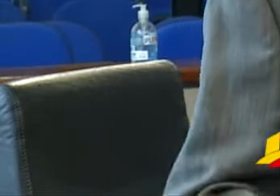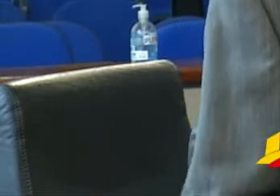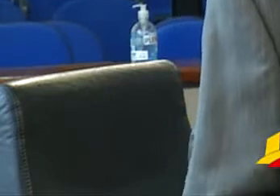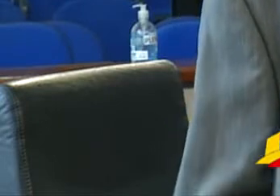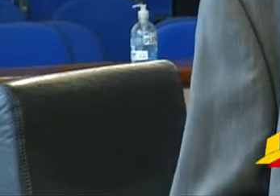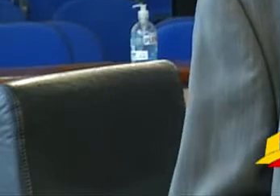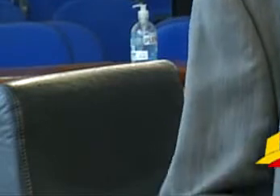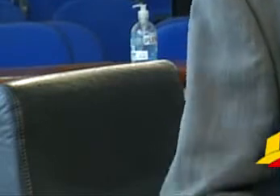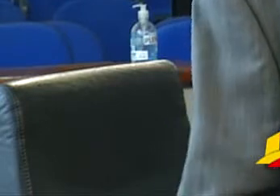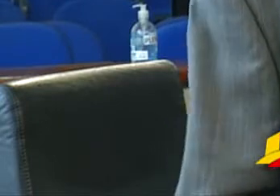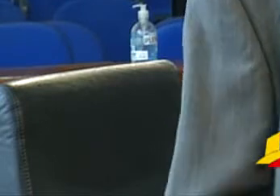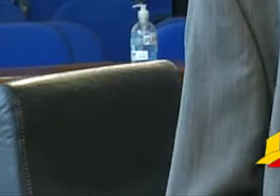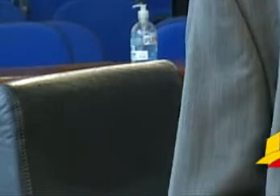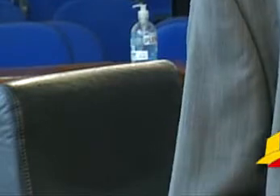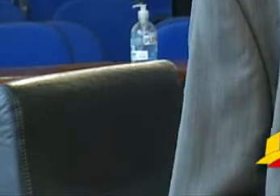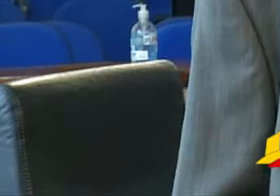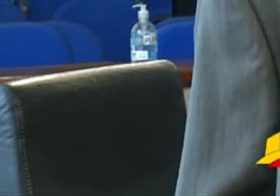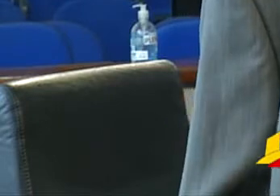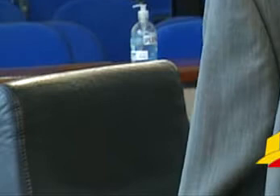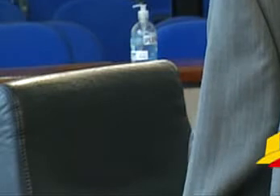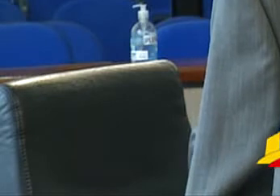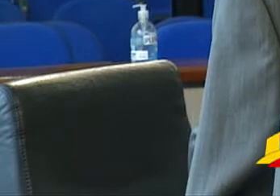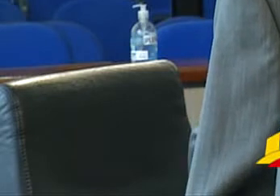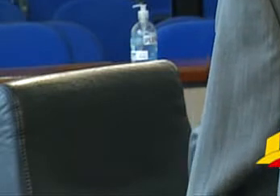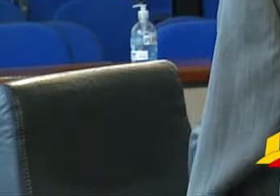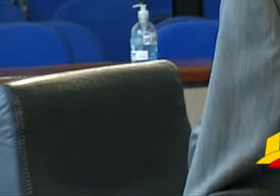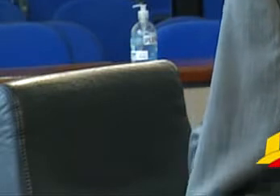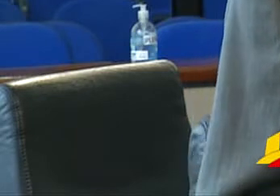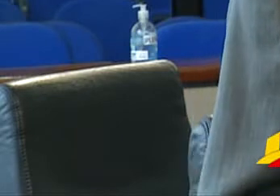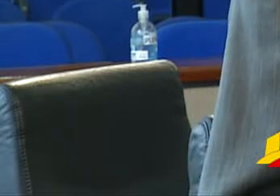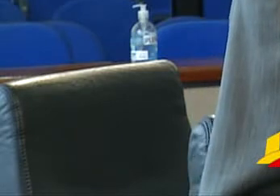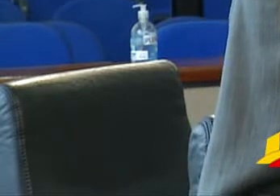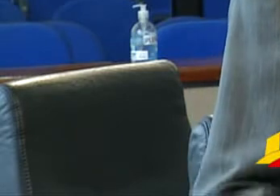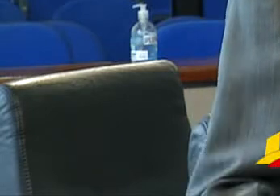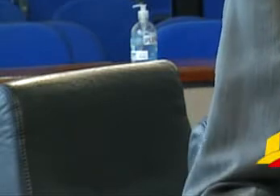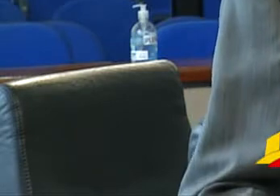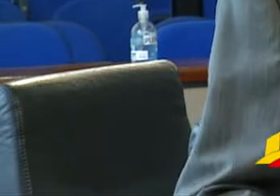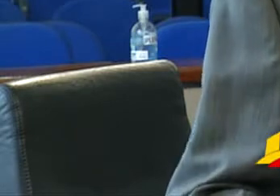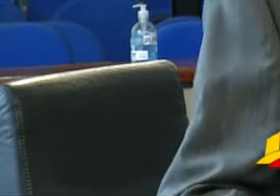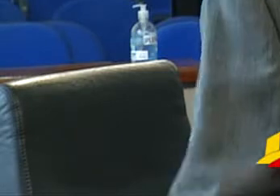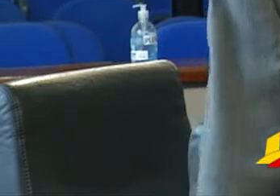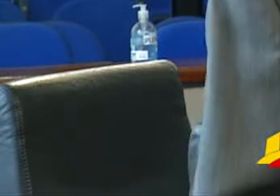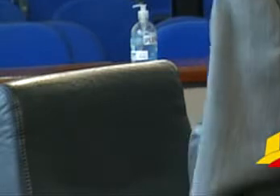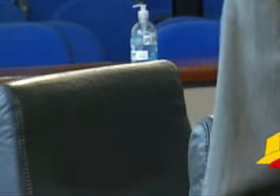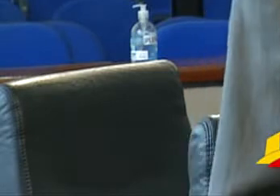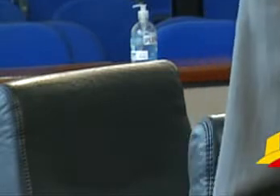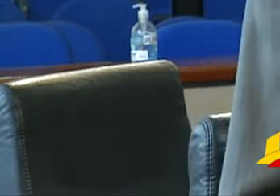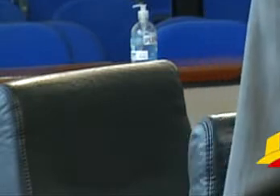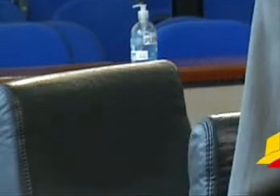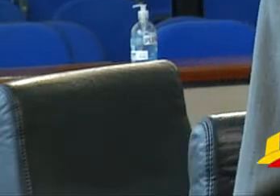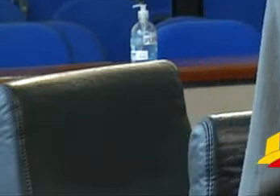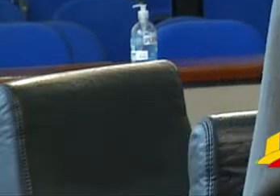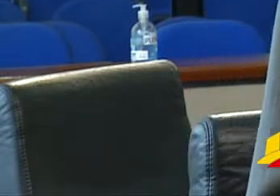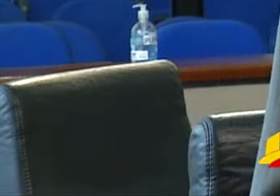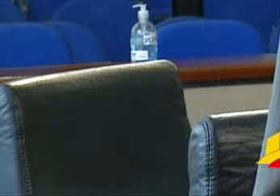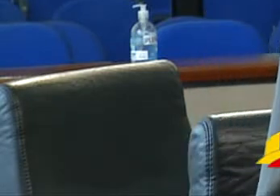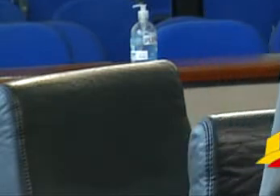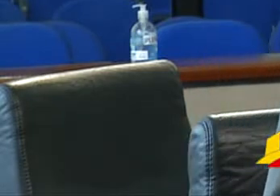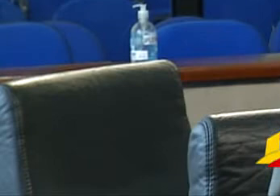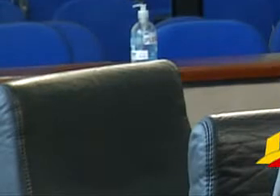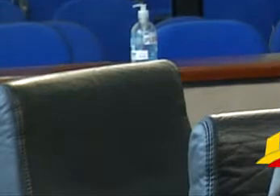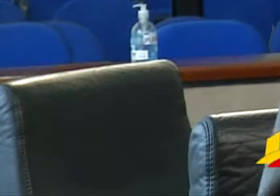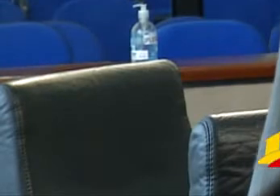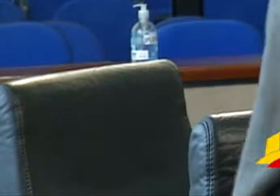e o pior é isso eu concordo pelo mérito Eu sei disso fui alvo disse fui fui vítima disso entendeu